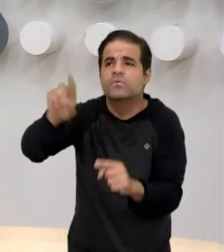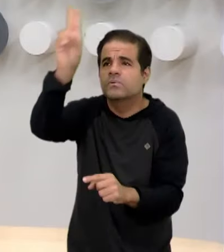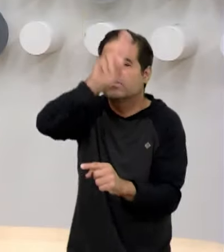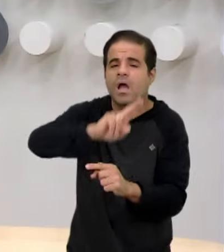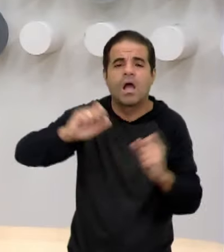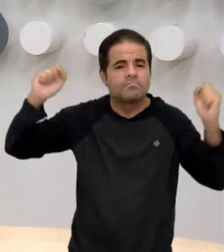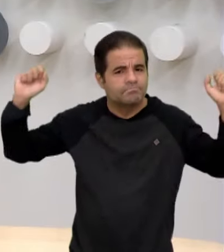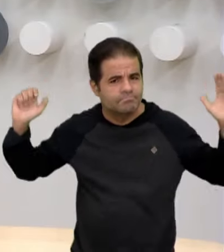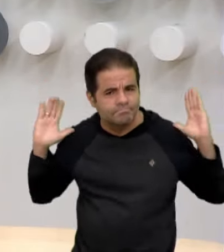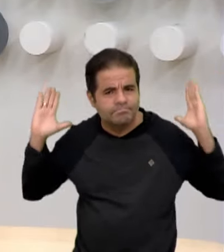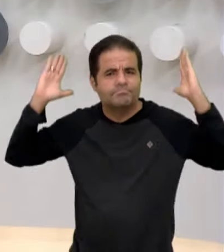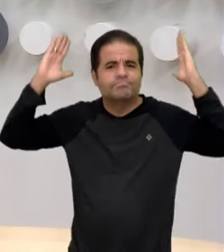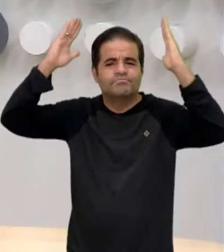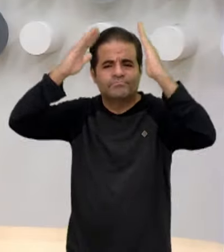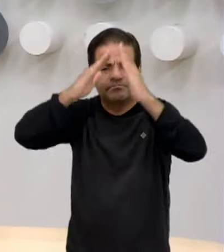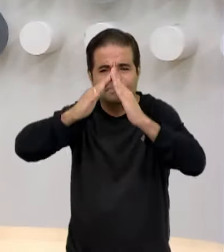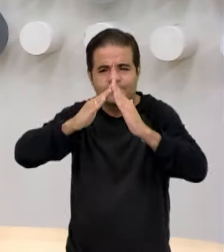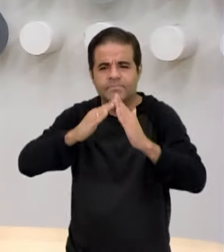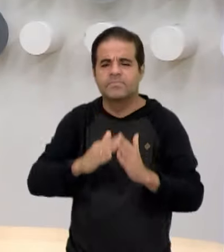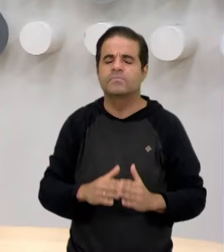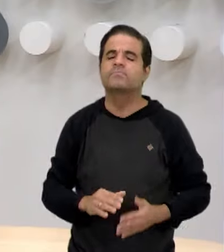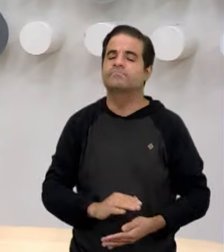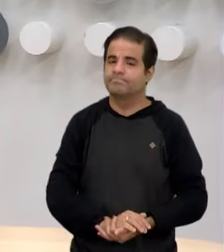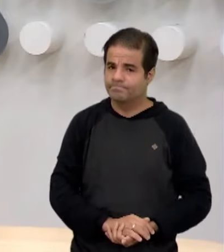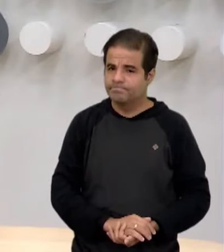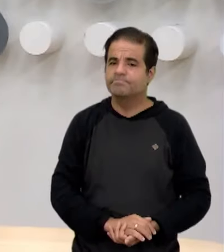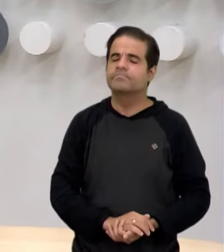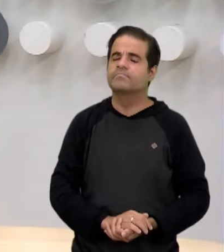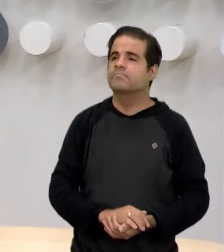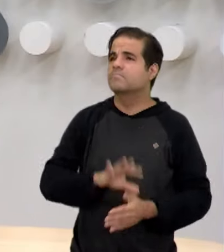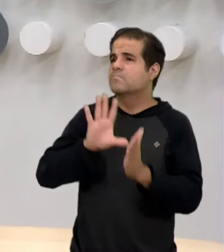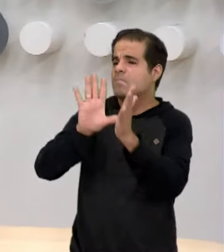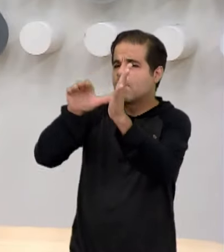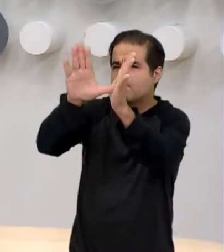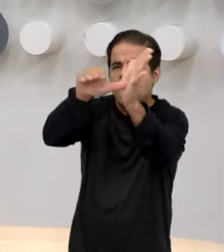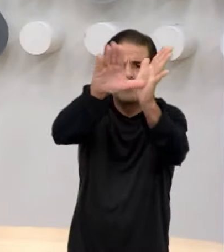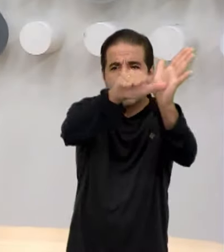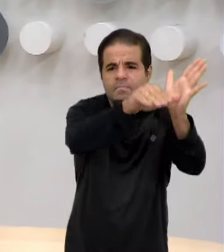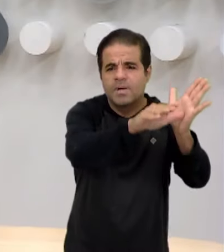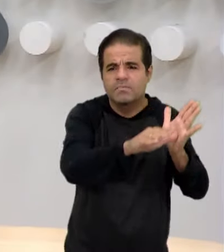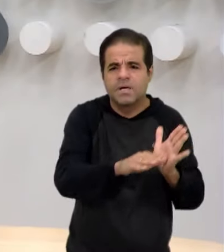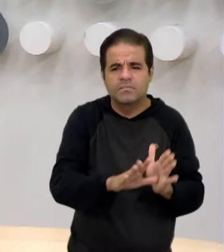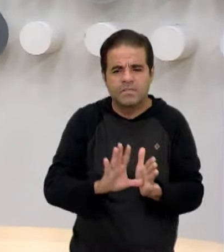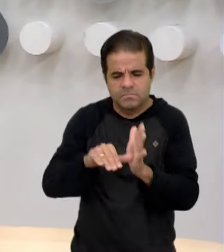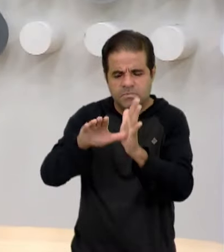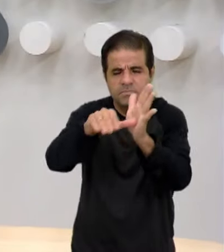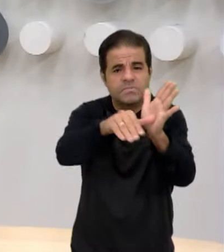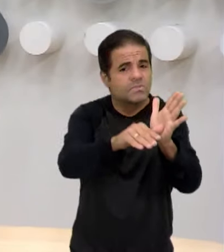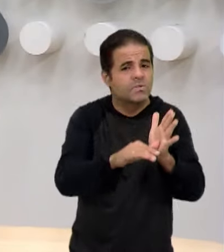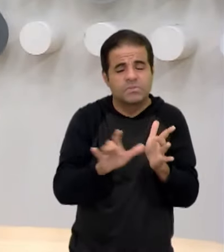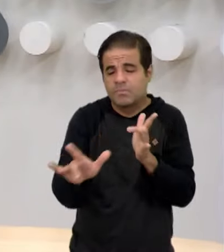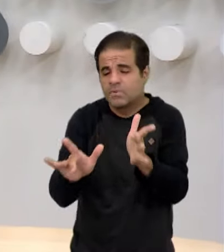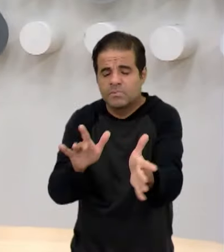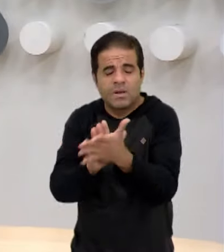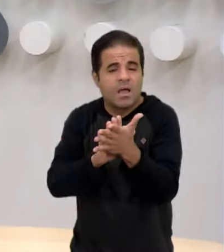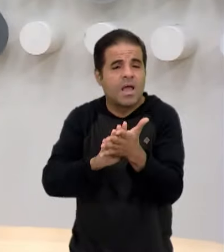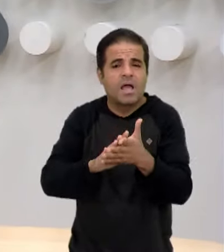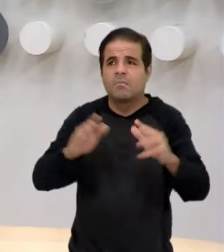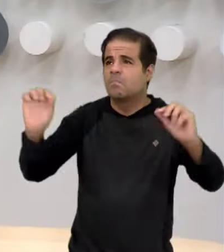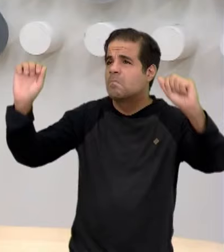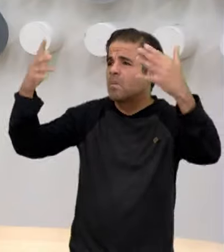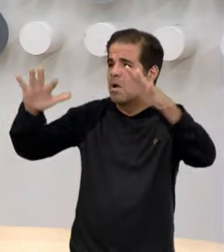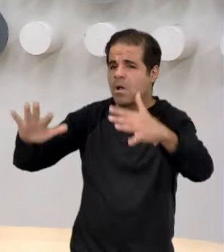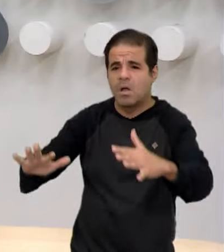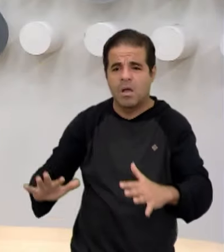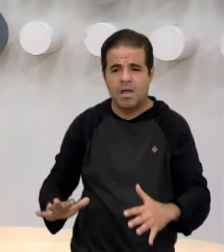templos, enfim. Então ele acabou sendo depenado, aí não sobrou quase nada dele, e essas ruínas hoje